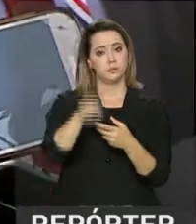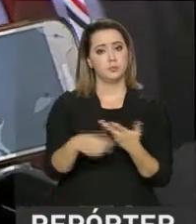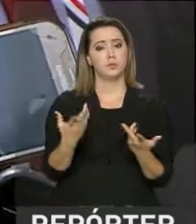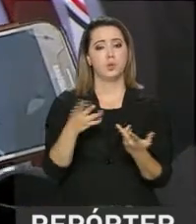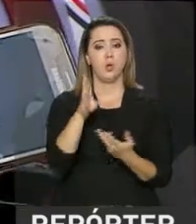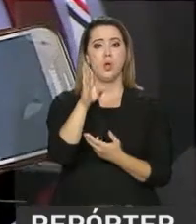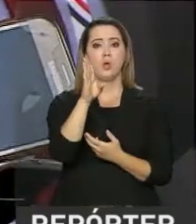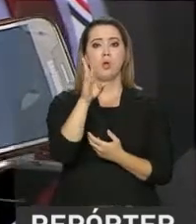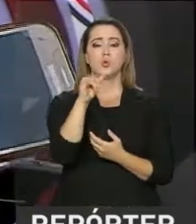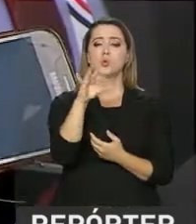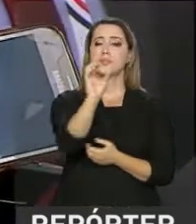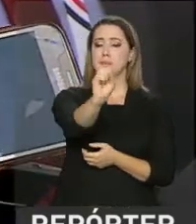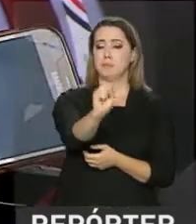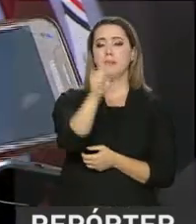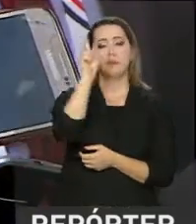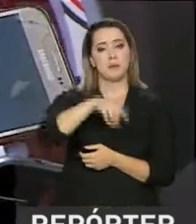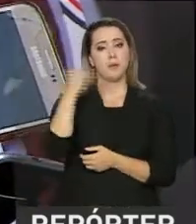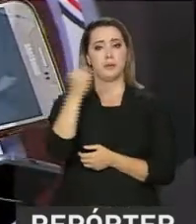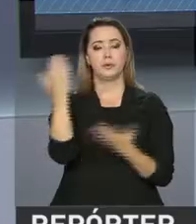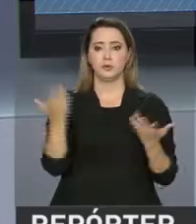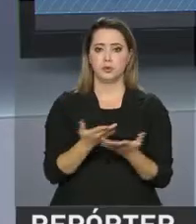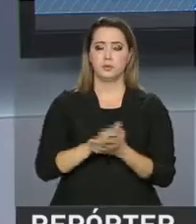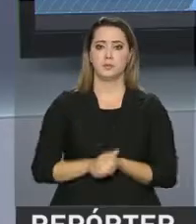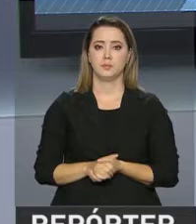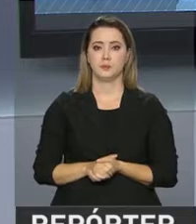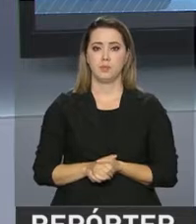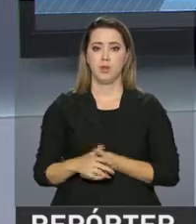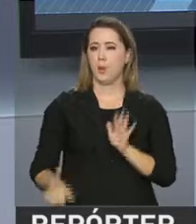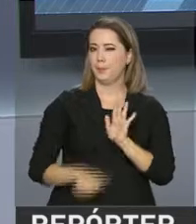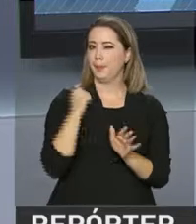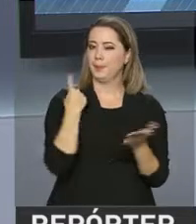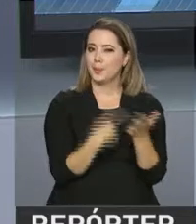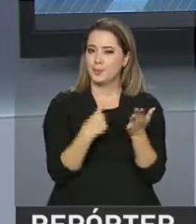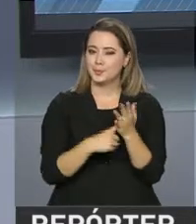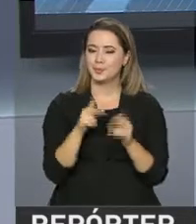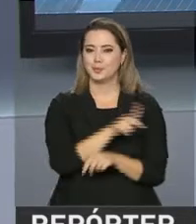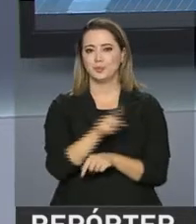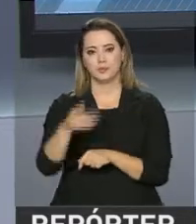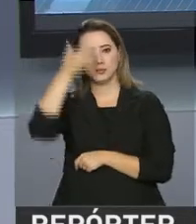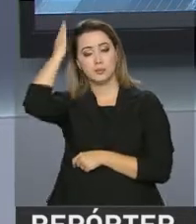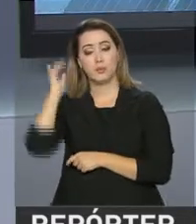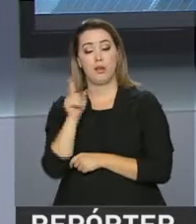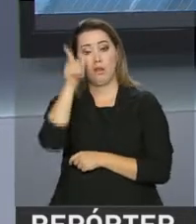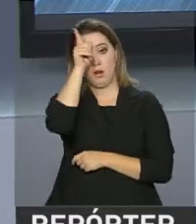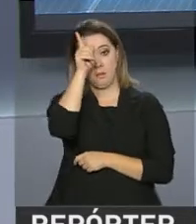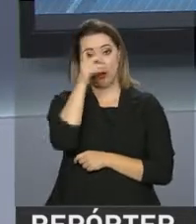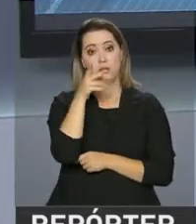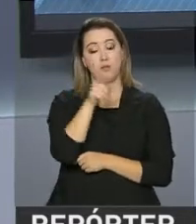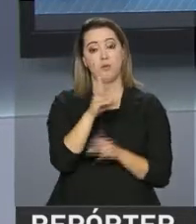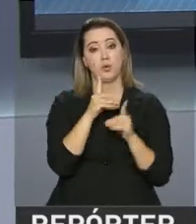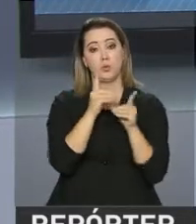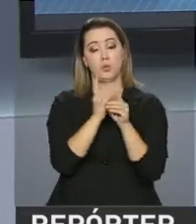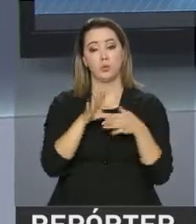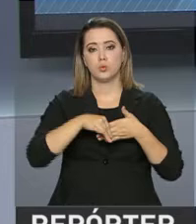estados do BRICS, né? É importante nesse momento. E o primeiro compromisso do presidente Michel Temer na Alemanha foi o encontro com